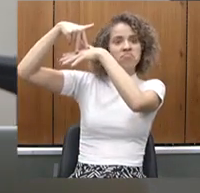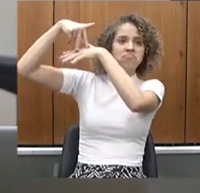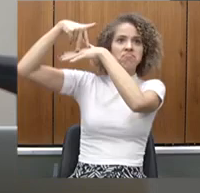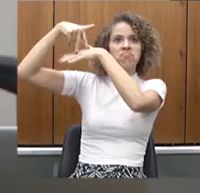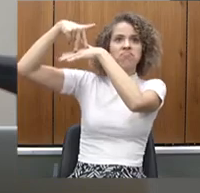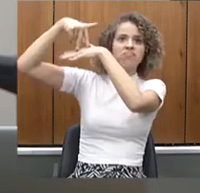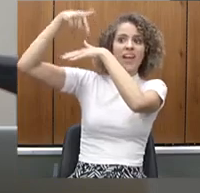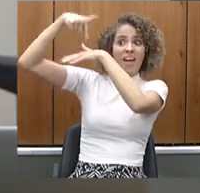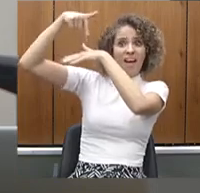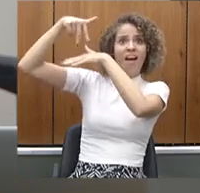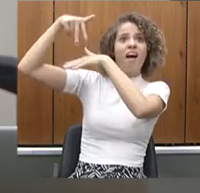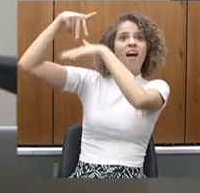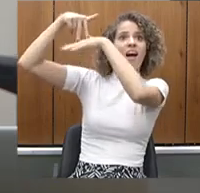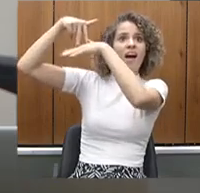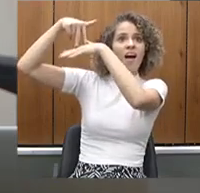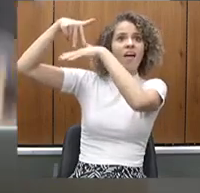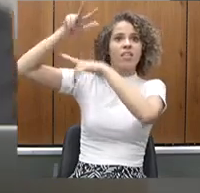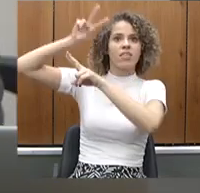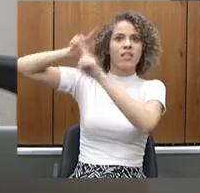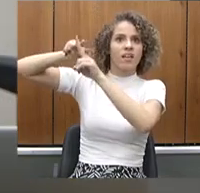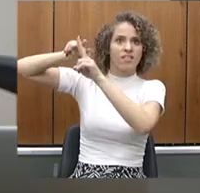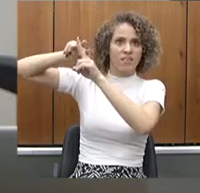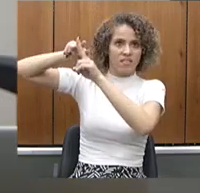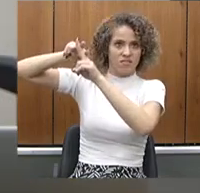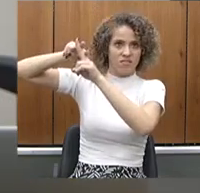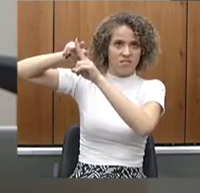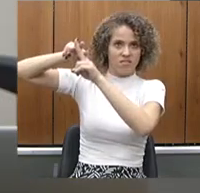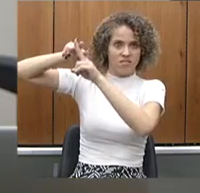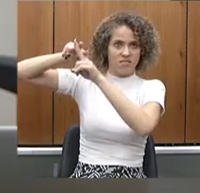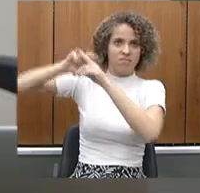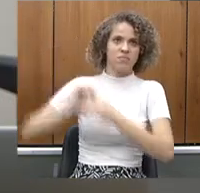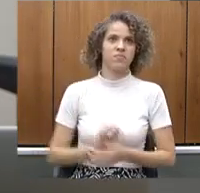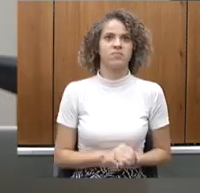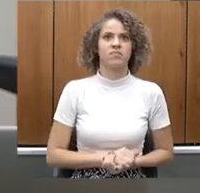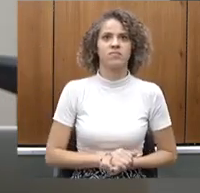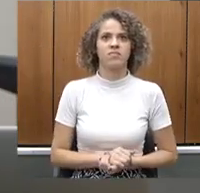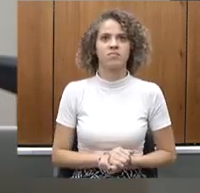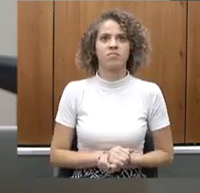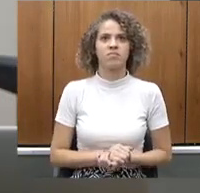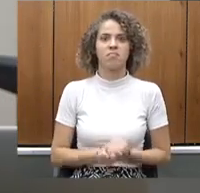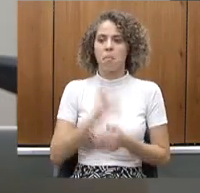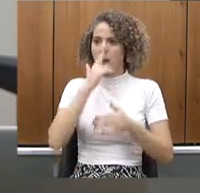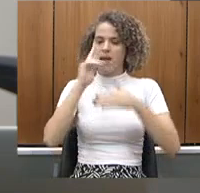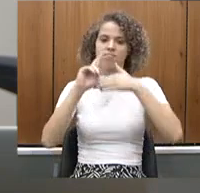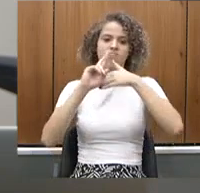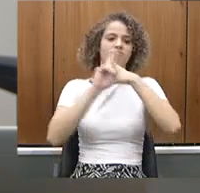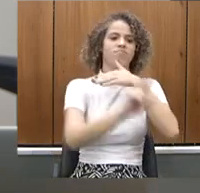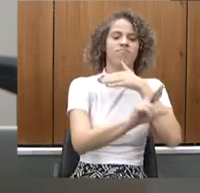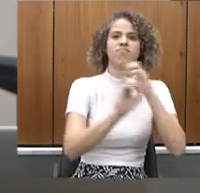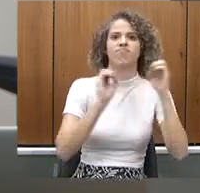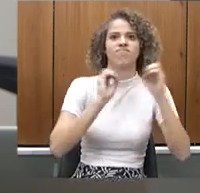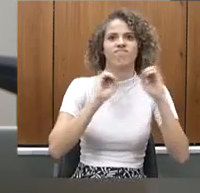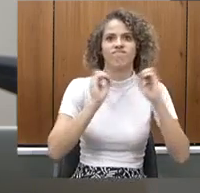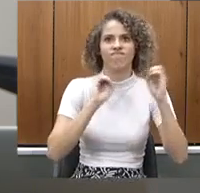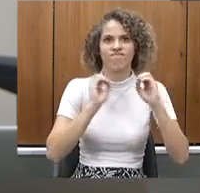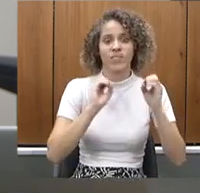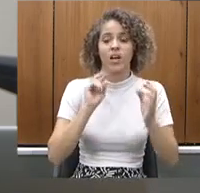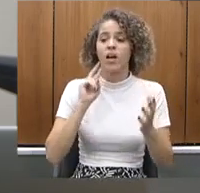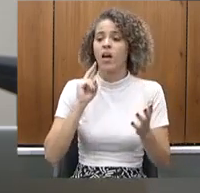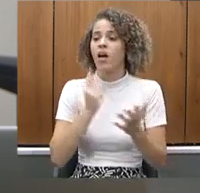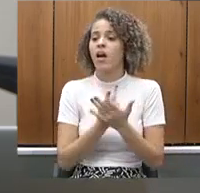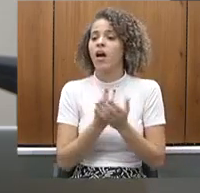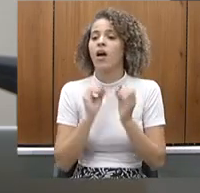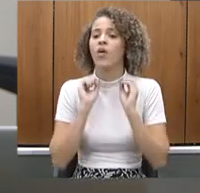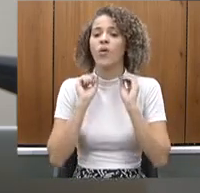gabinete ele tá fadado a não retornar então o que que acontece